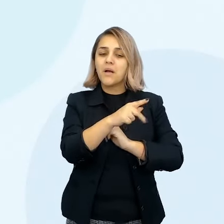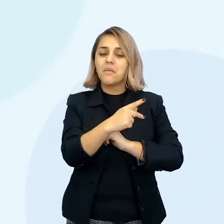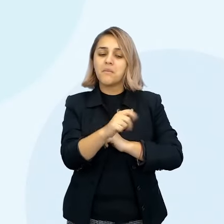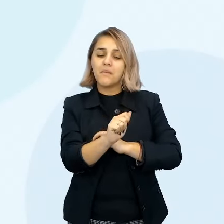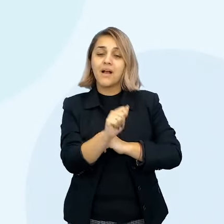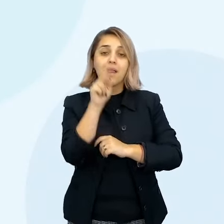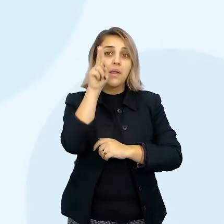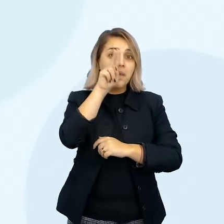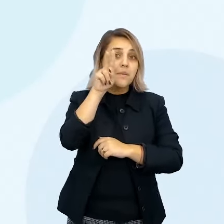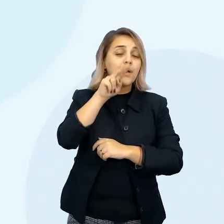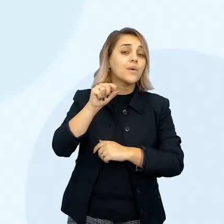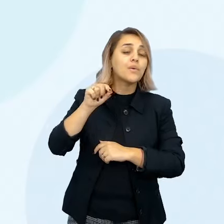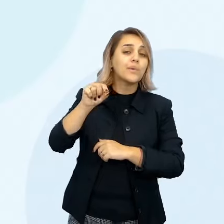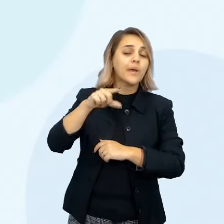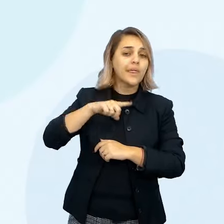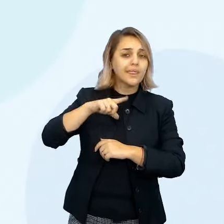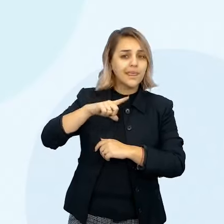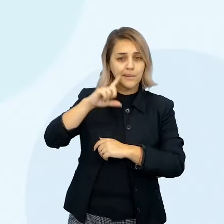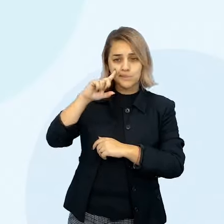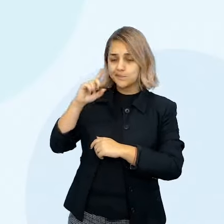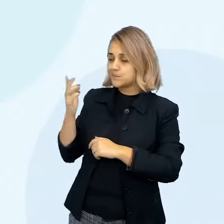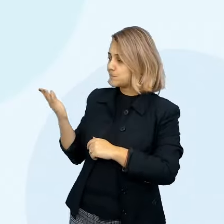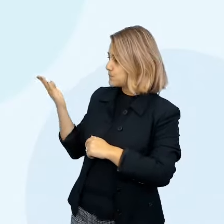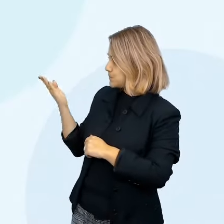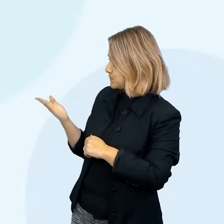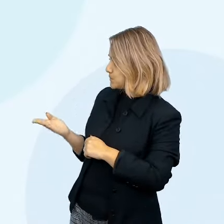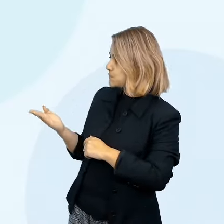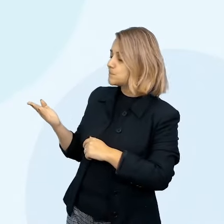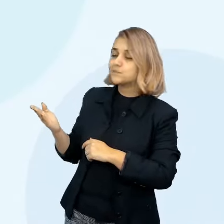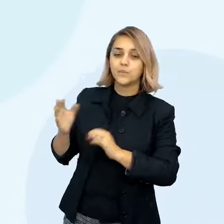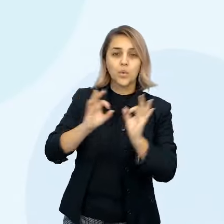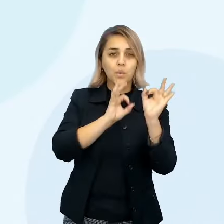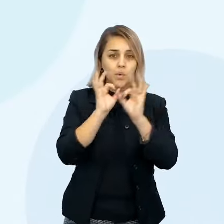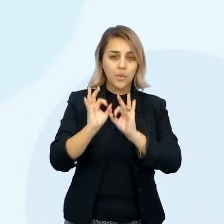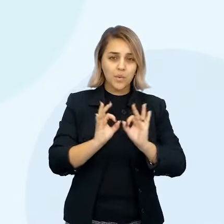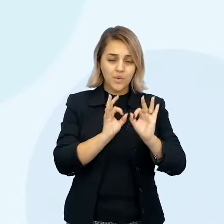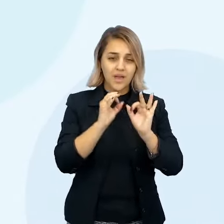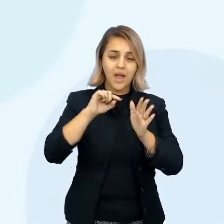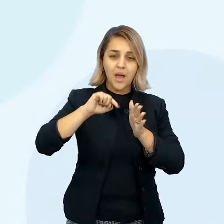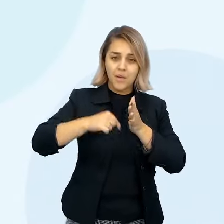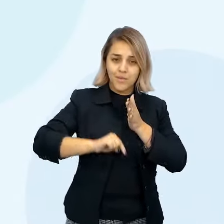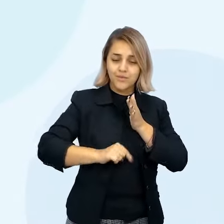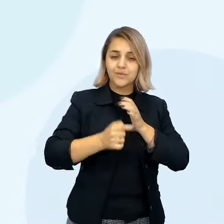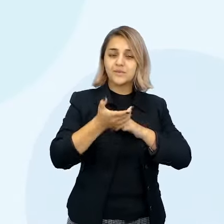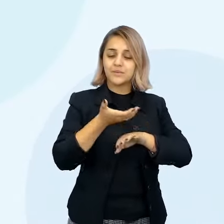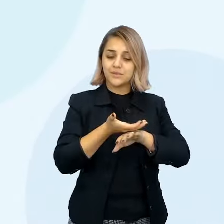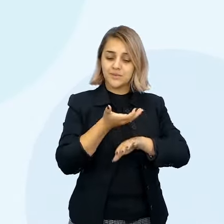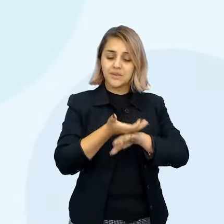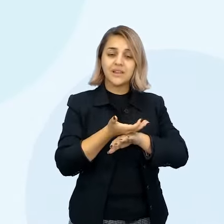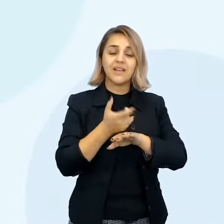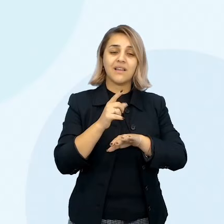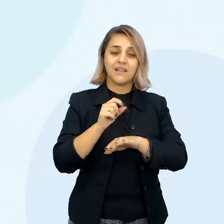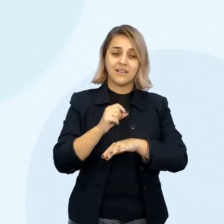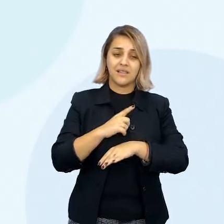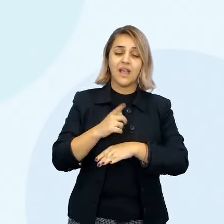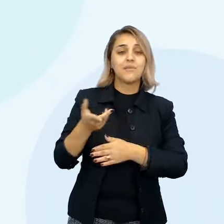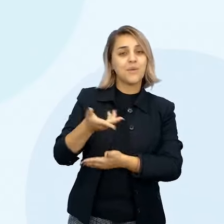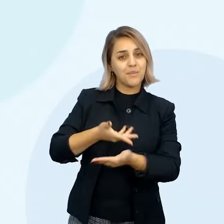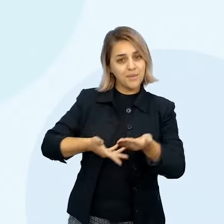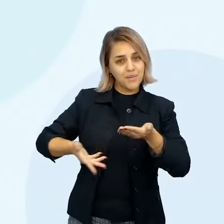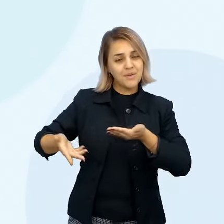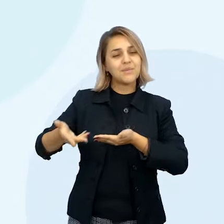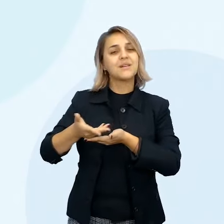gente tem aqui, né, esse esqueminha. O nosso aprofundamento curricular é quem divide e multiplica, de ciências humanas